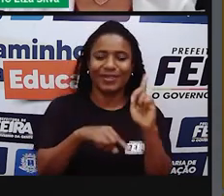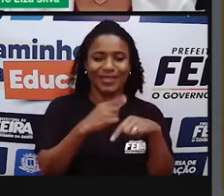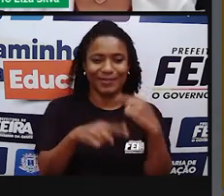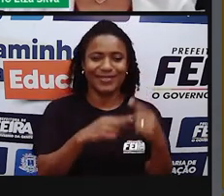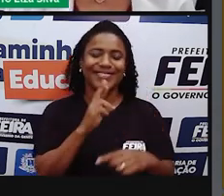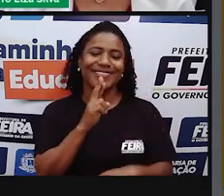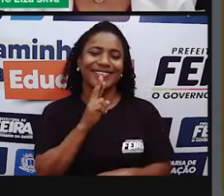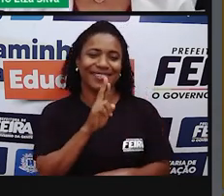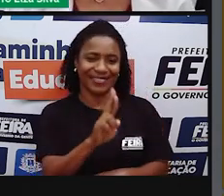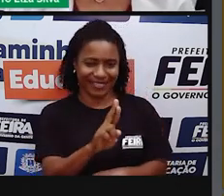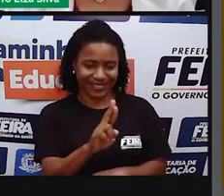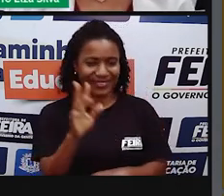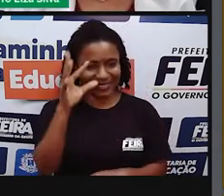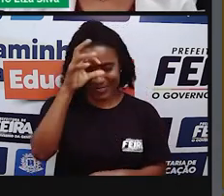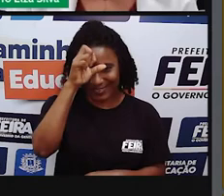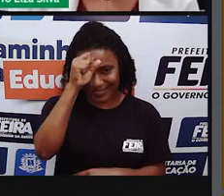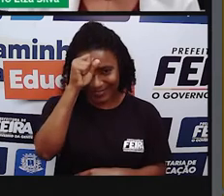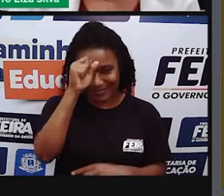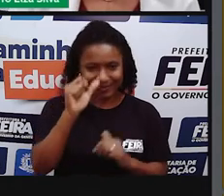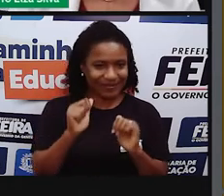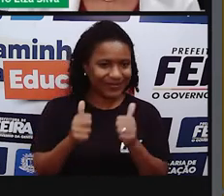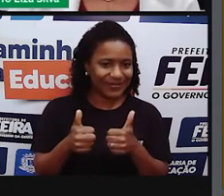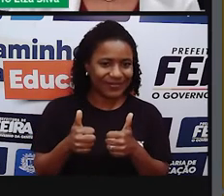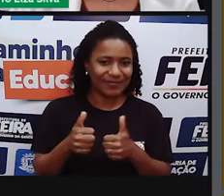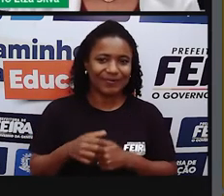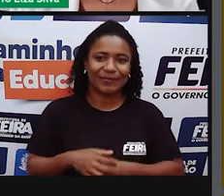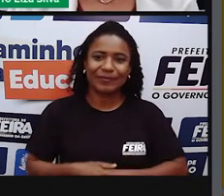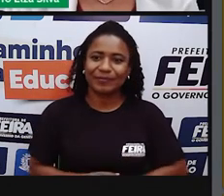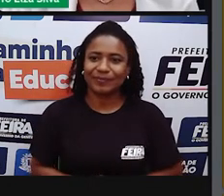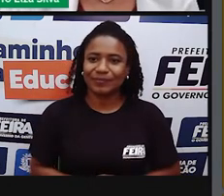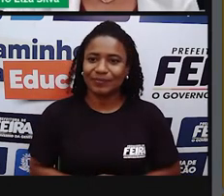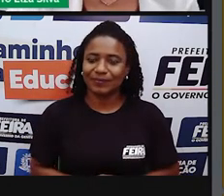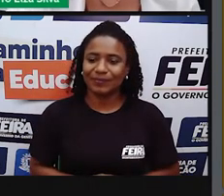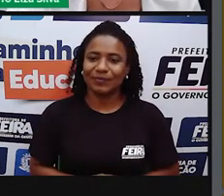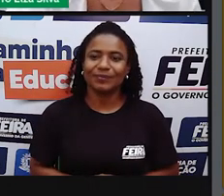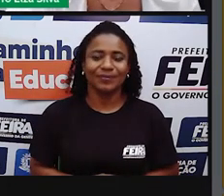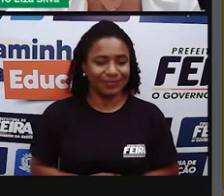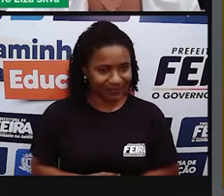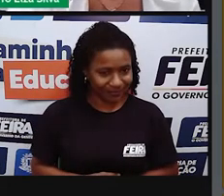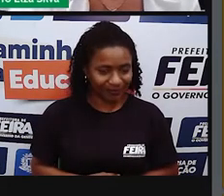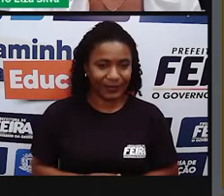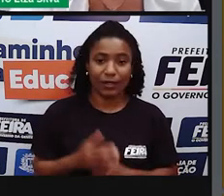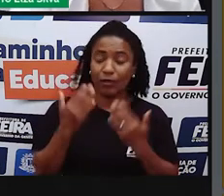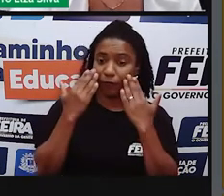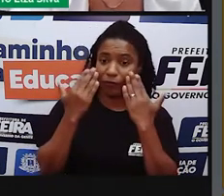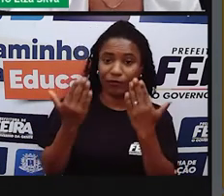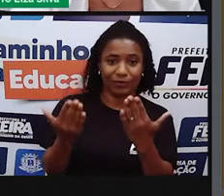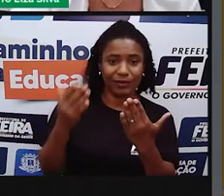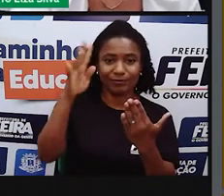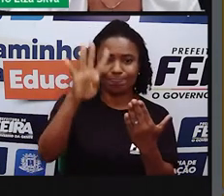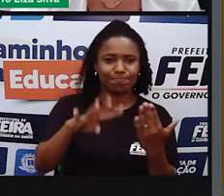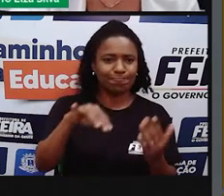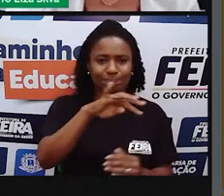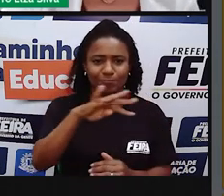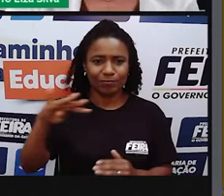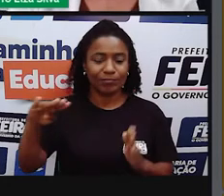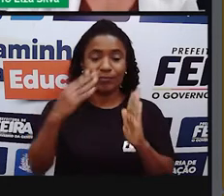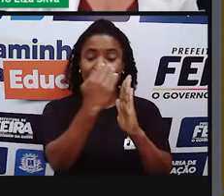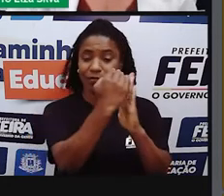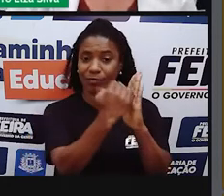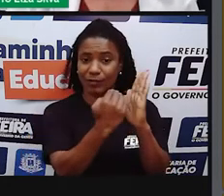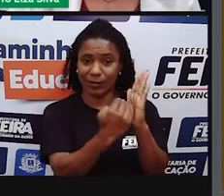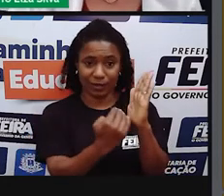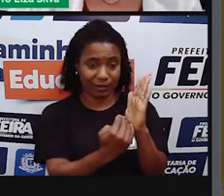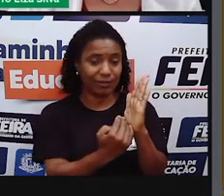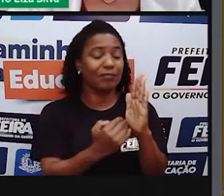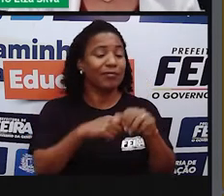no decorrer da nossa aula. Trago para vocês aqui uma lista de países